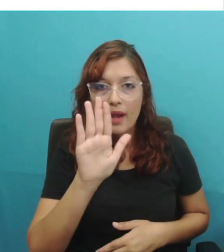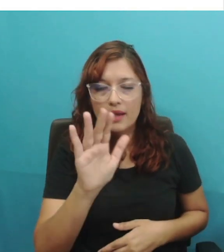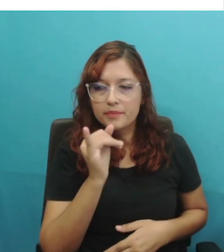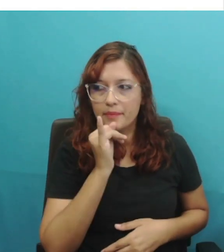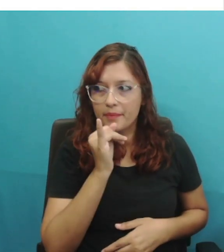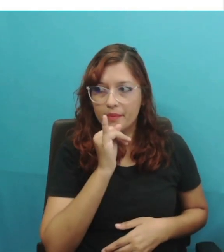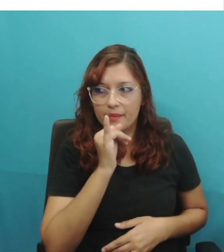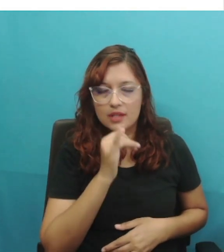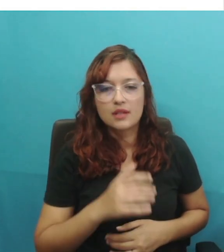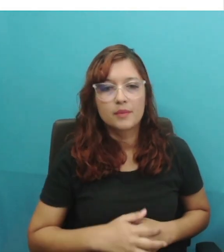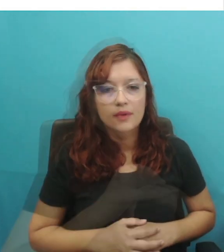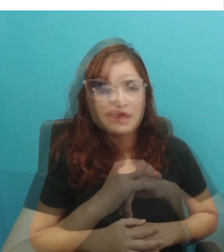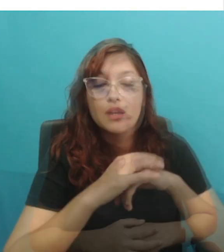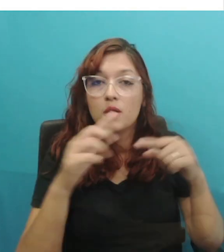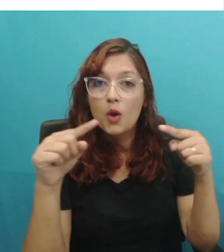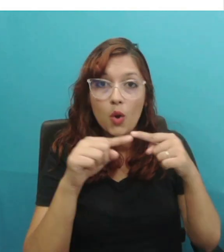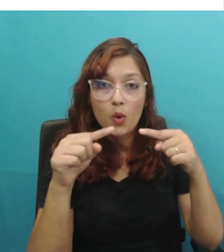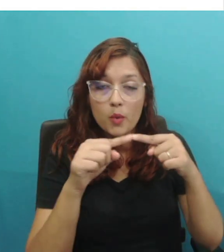no tempo presente.